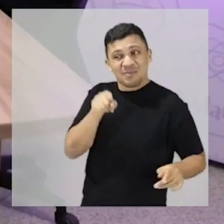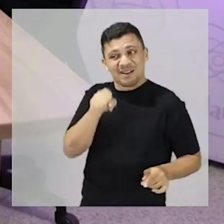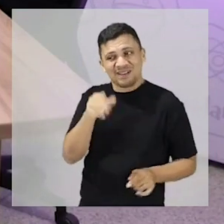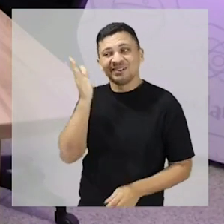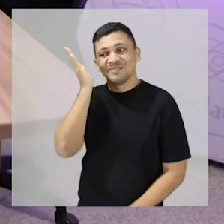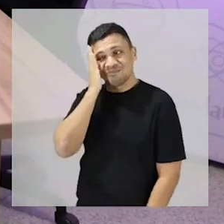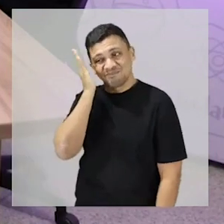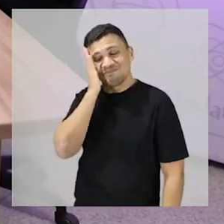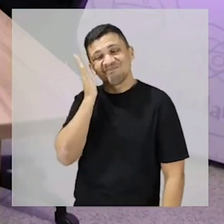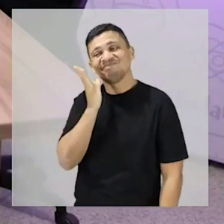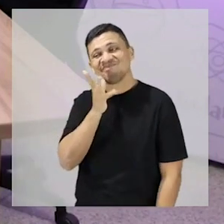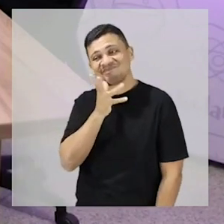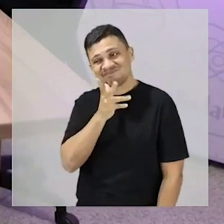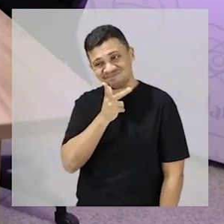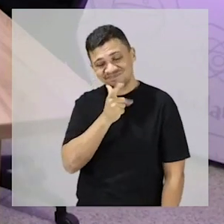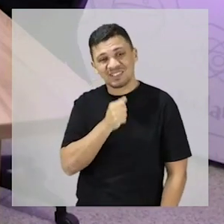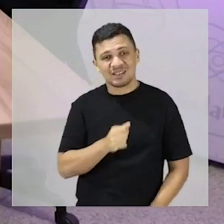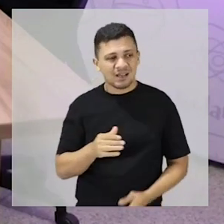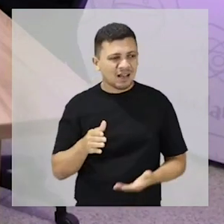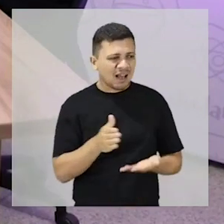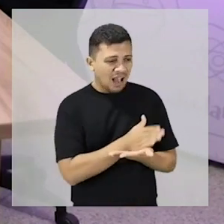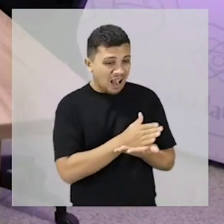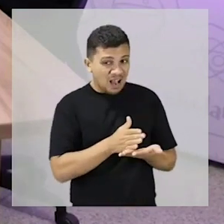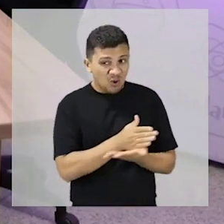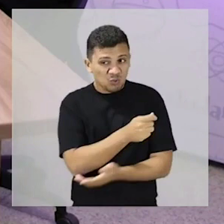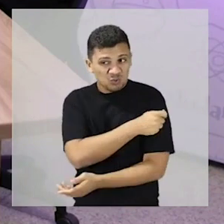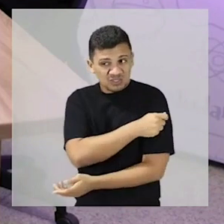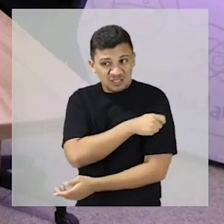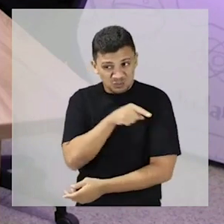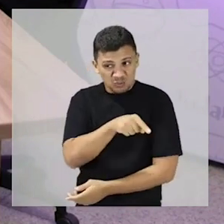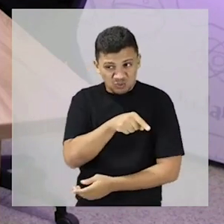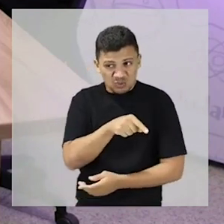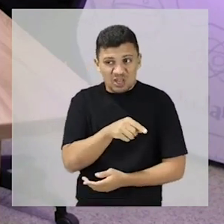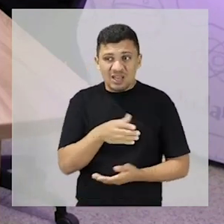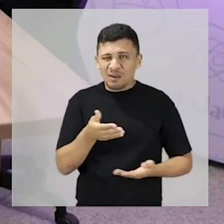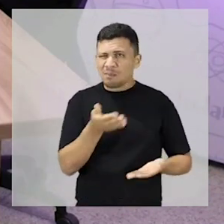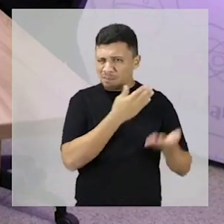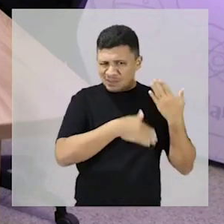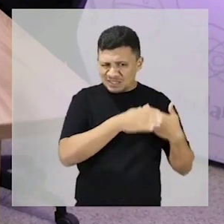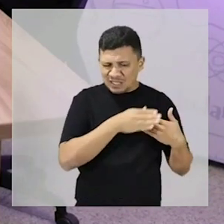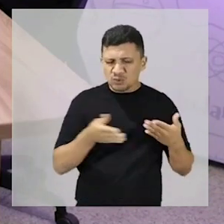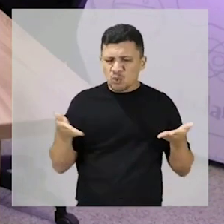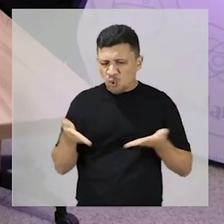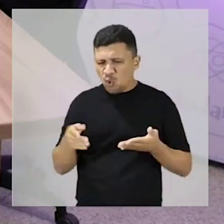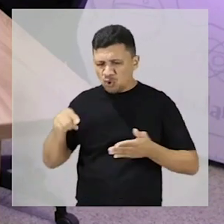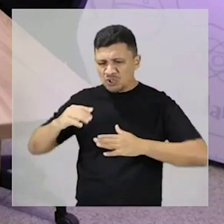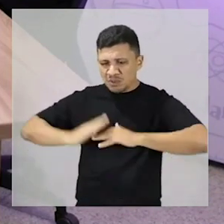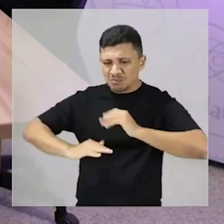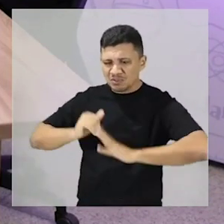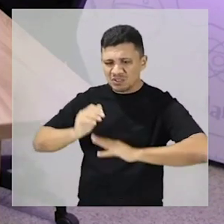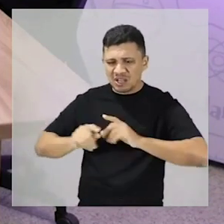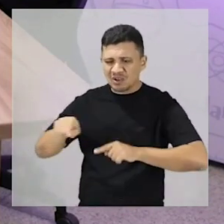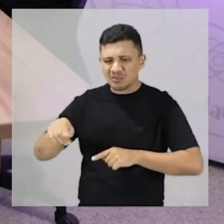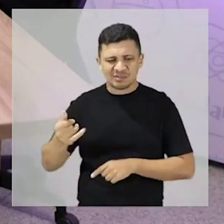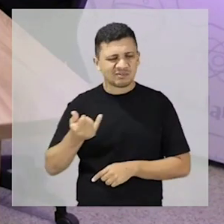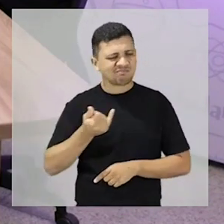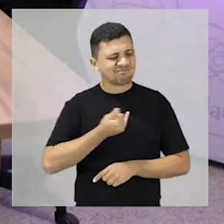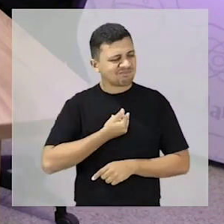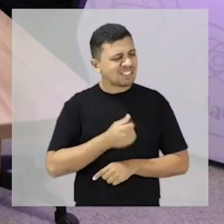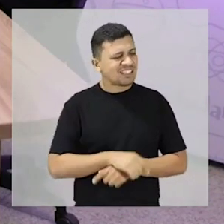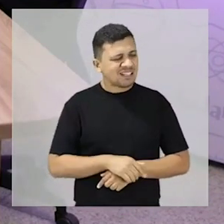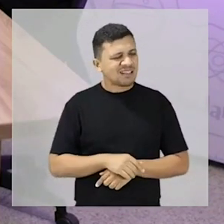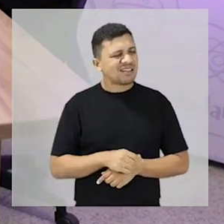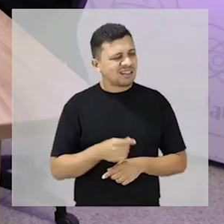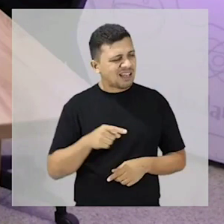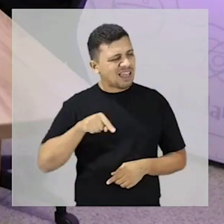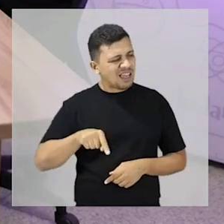verdade. Acontece isso. Então, muitas vezes, alguns alunos meus, que hoje já são até profissionais, ou que já estão na faculdade, falam assim, ô, professor, eu deveria